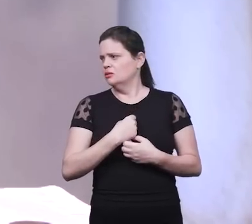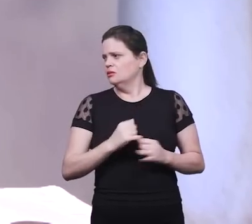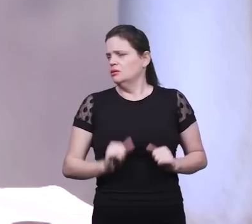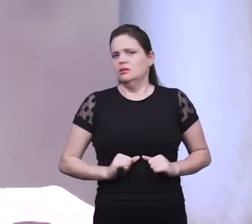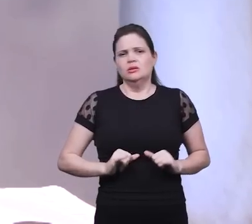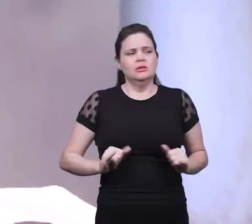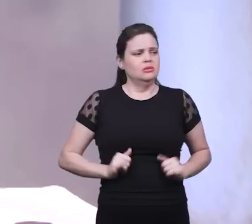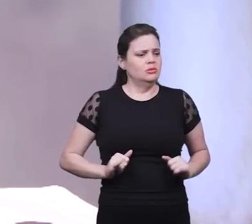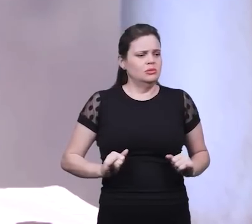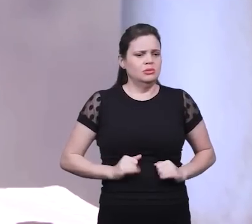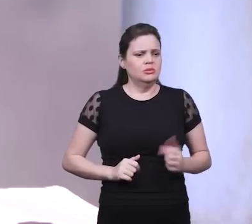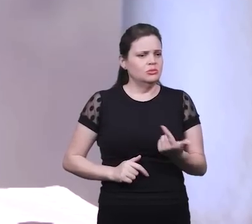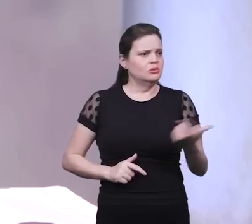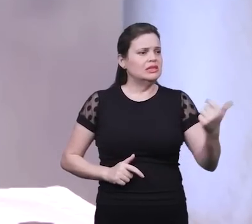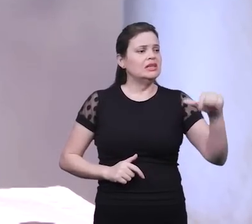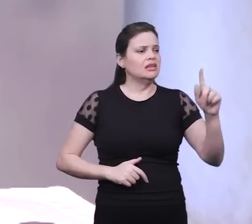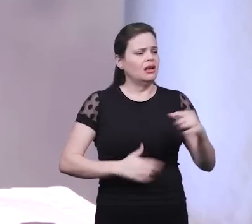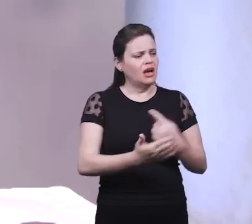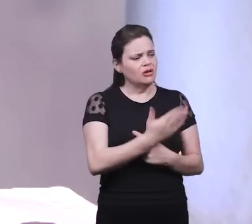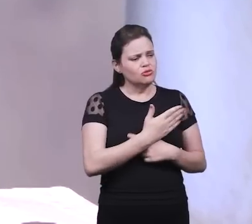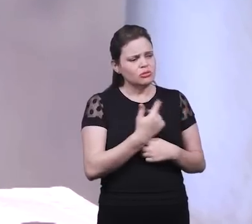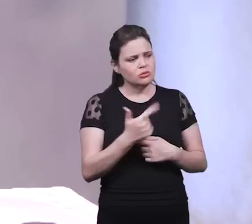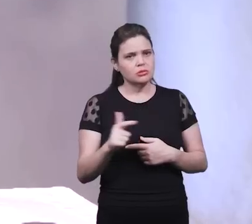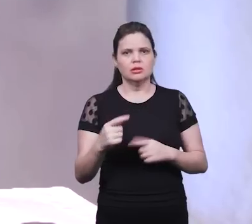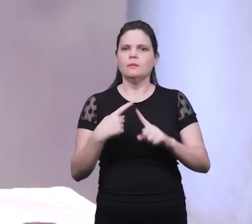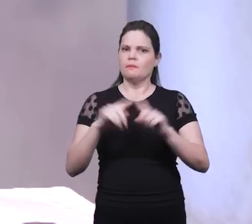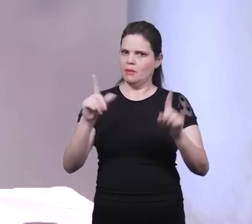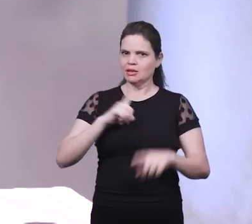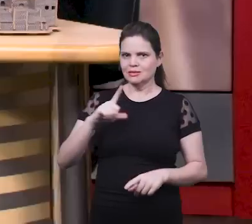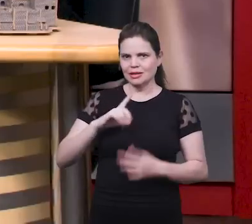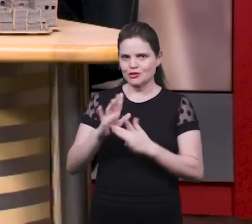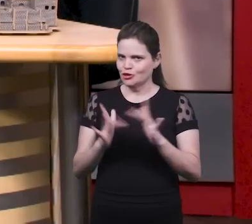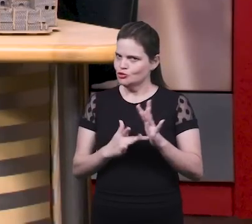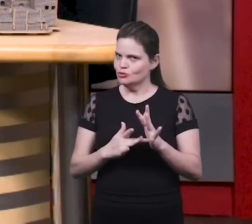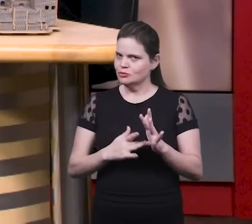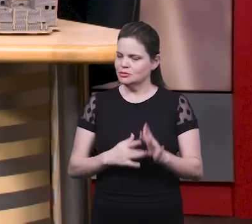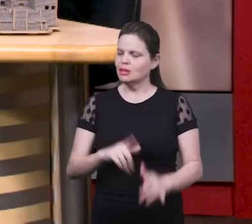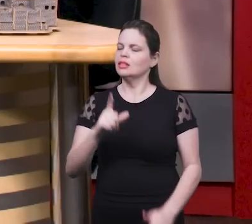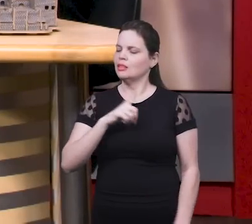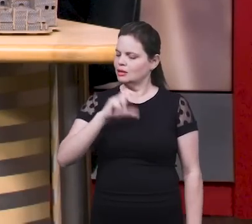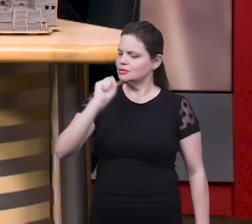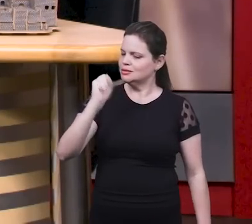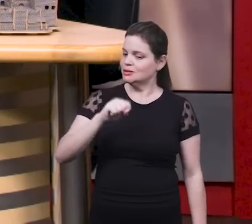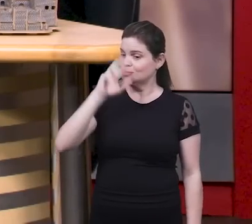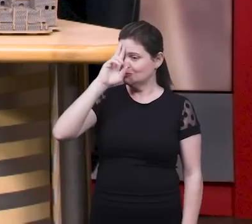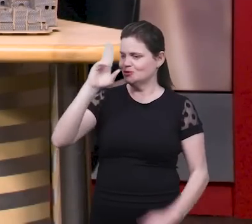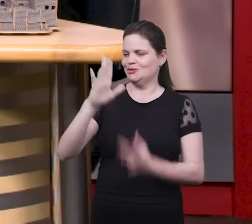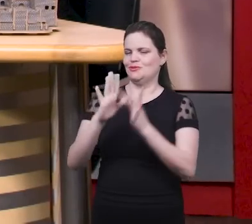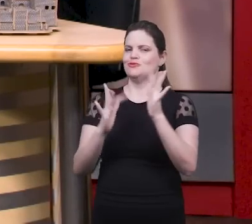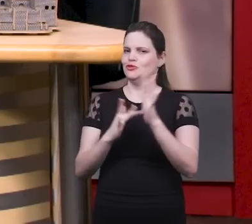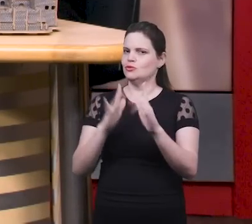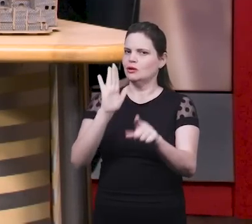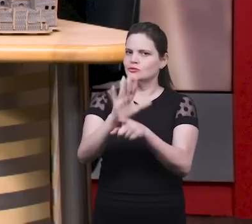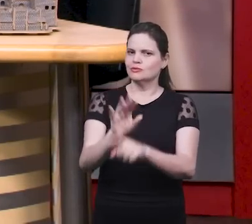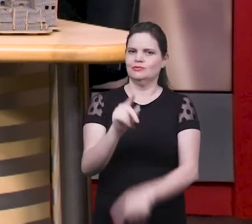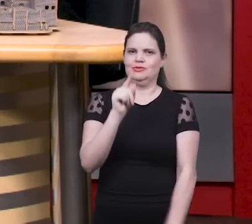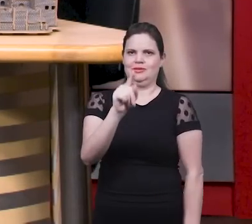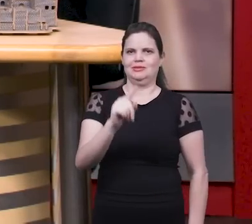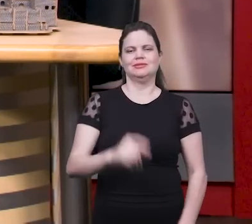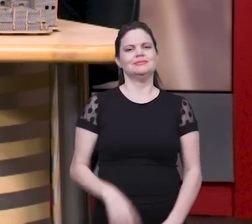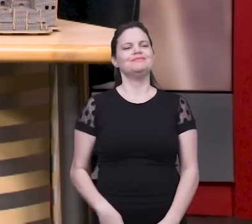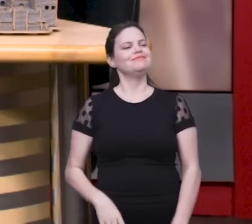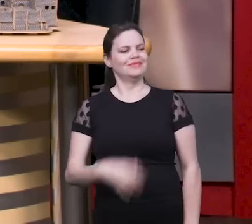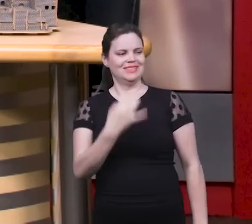mas, tem Jesus. Tem Jesus, né, Ian? Interessante, o pastor Luiz Eugênio falou aqui muito